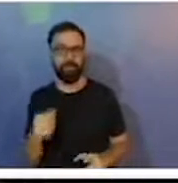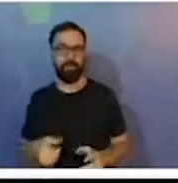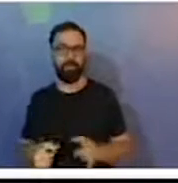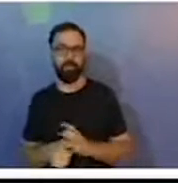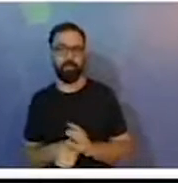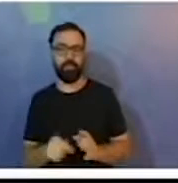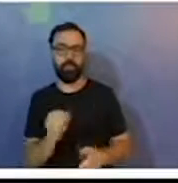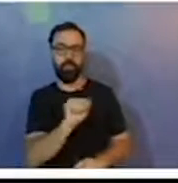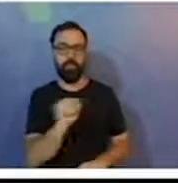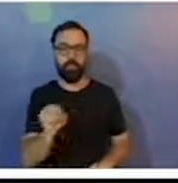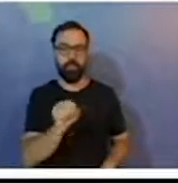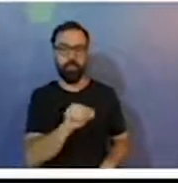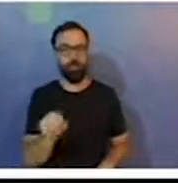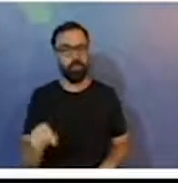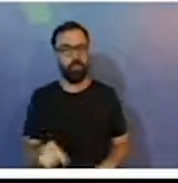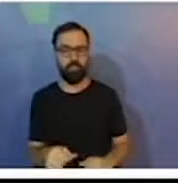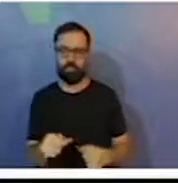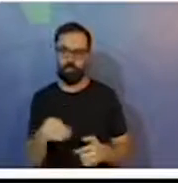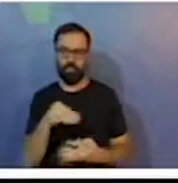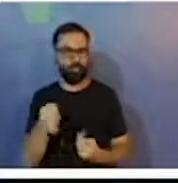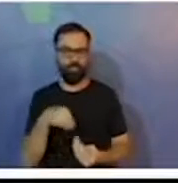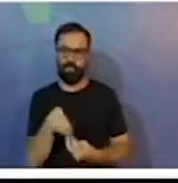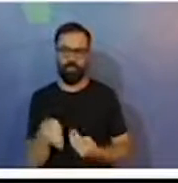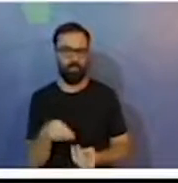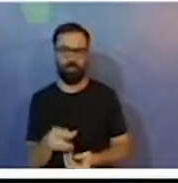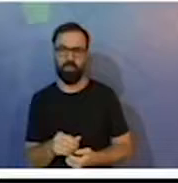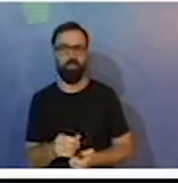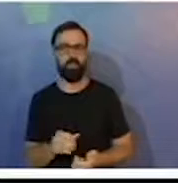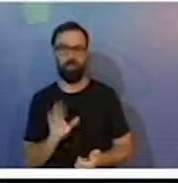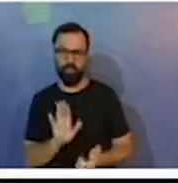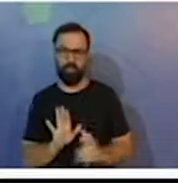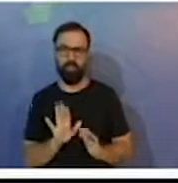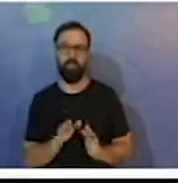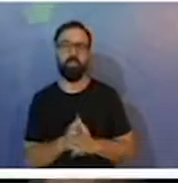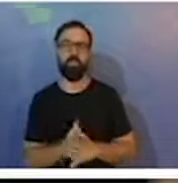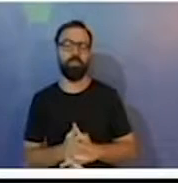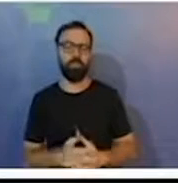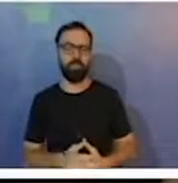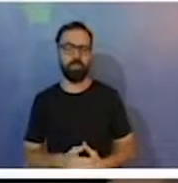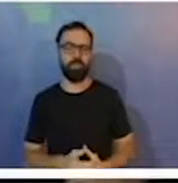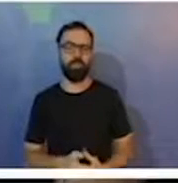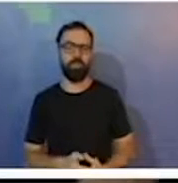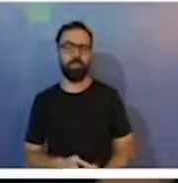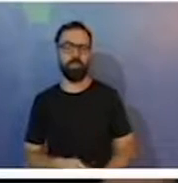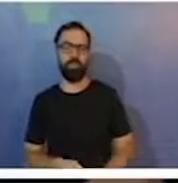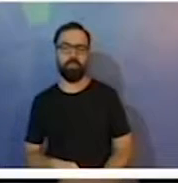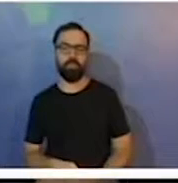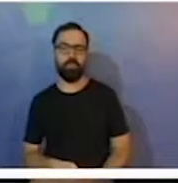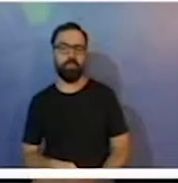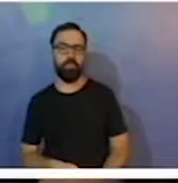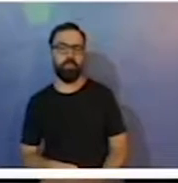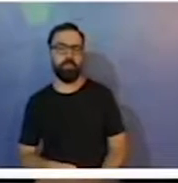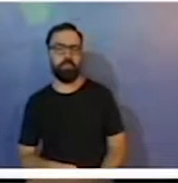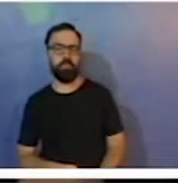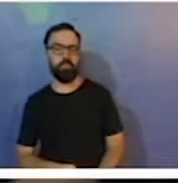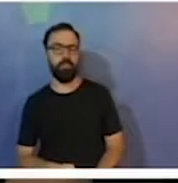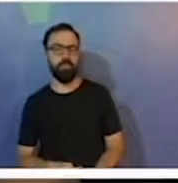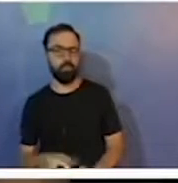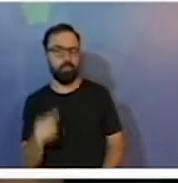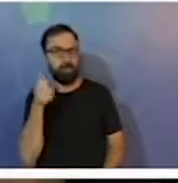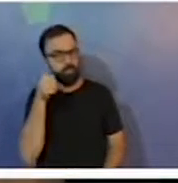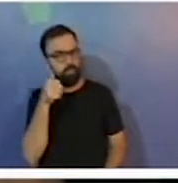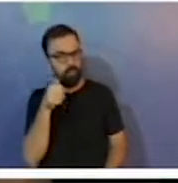fora do lugar mas não se preocupe que não é agora que a gente vai tá trabalhando com ele tá bom então aqui ó as